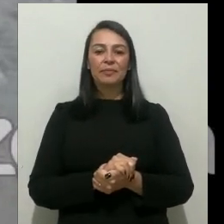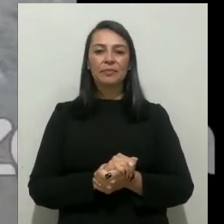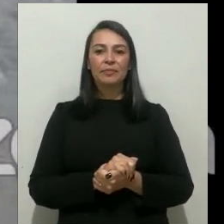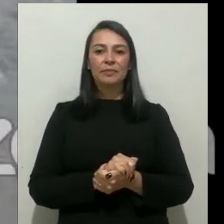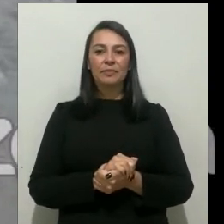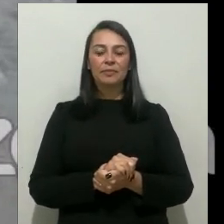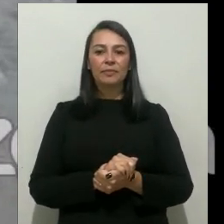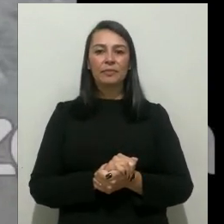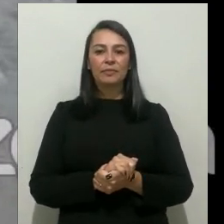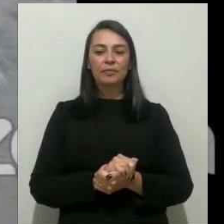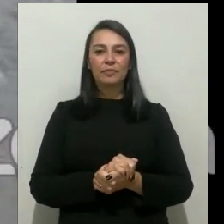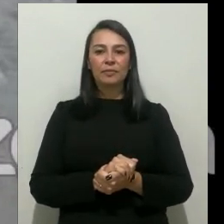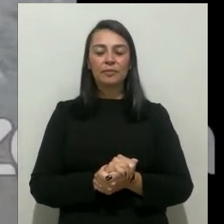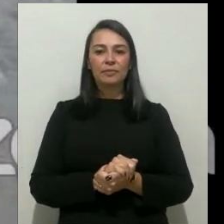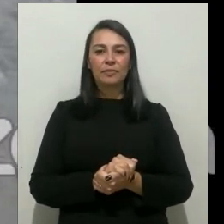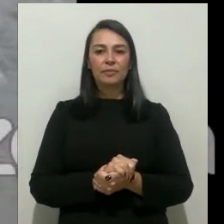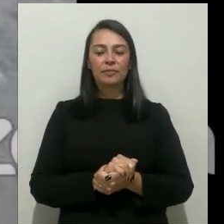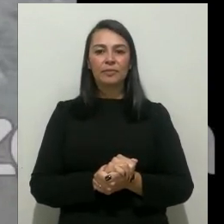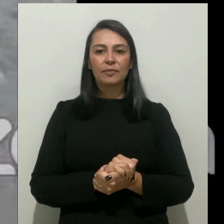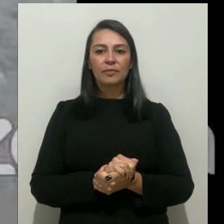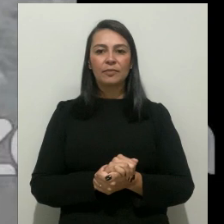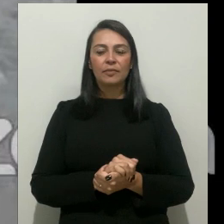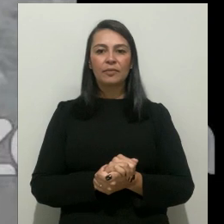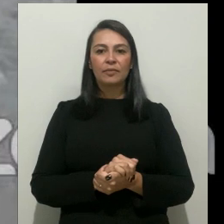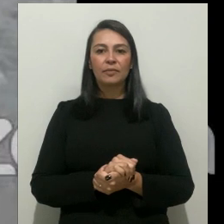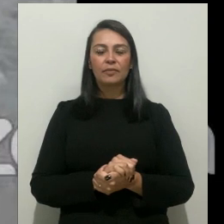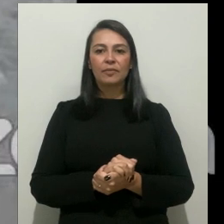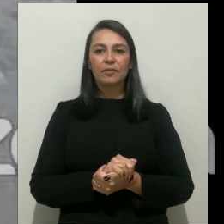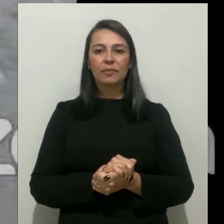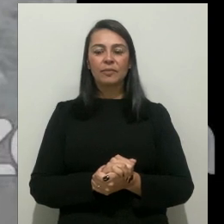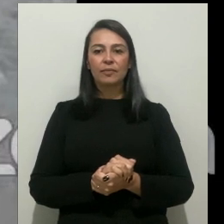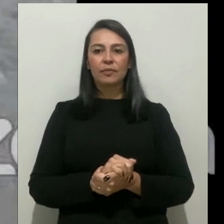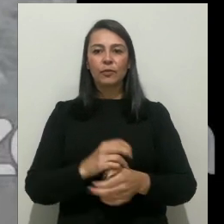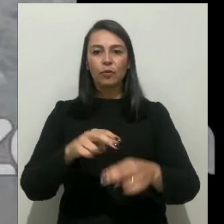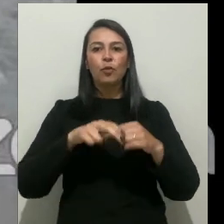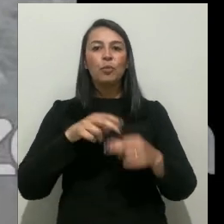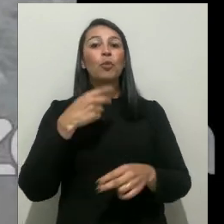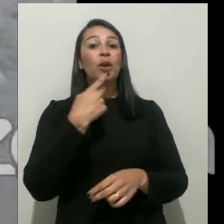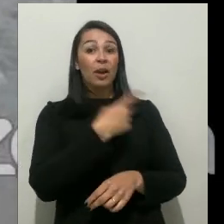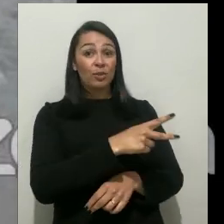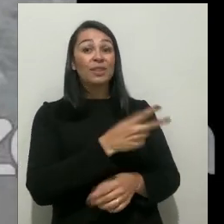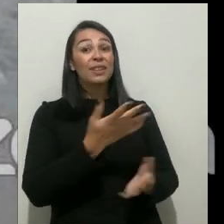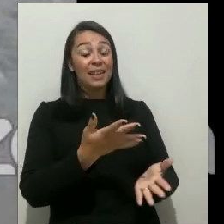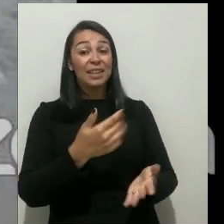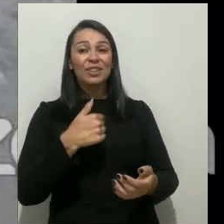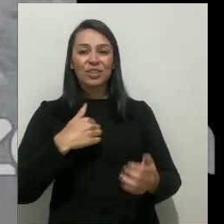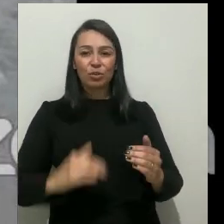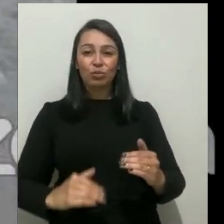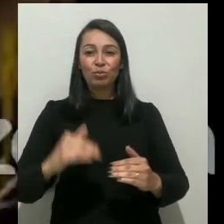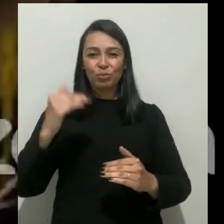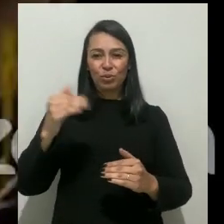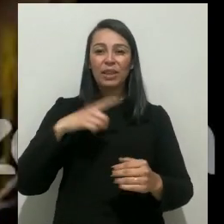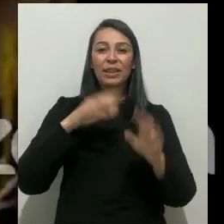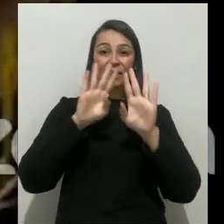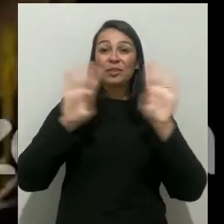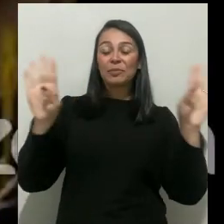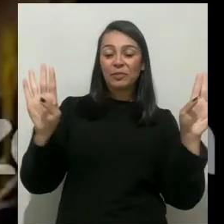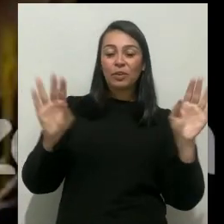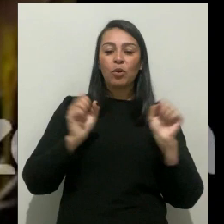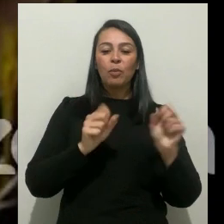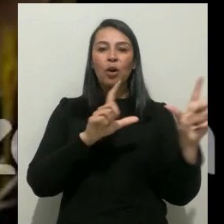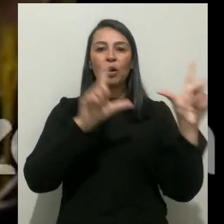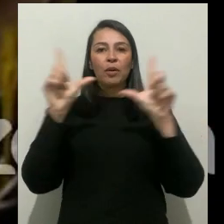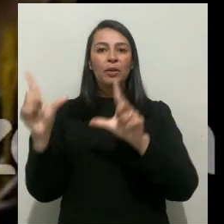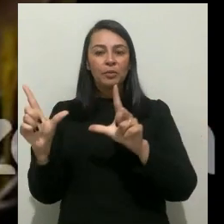Para, inclusive, planejar, porque se não fosse por eles, eu não teria esse privilégio, né? Nada. Pode passar, por favor. E aí,